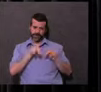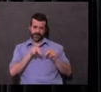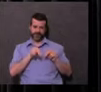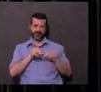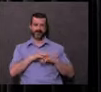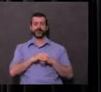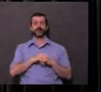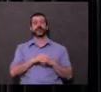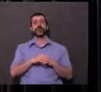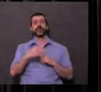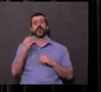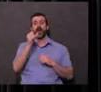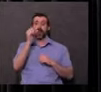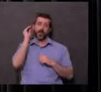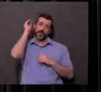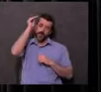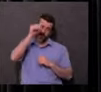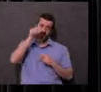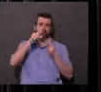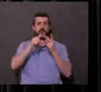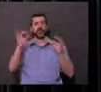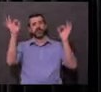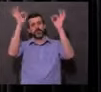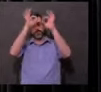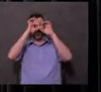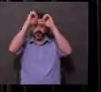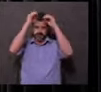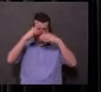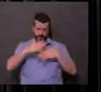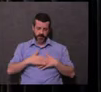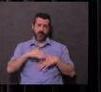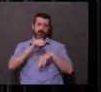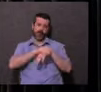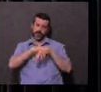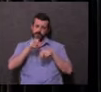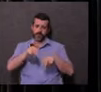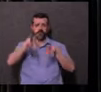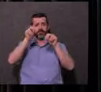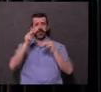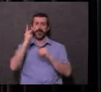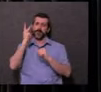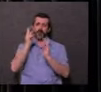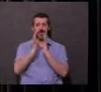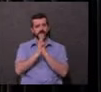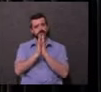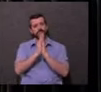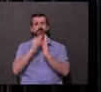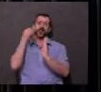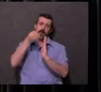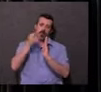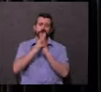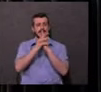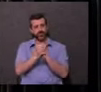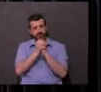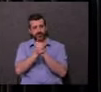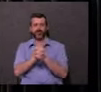O batismo, o dom do Espírito Santo, o perdão dos pecados, a vida em comunidade eclesial assídua ao ensino dos apóstolos, à